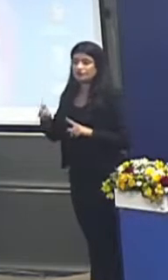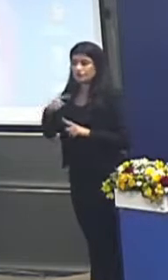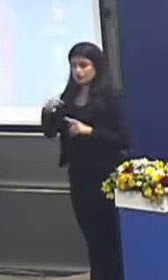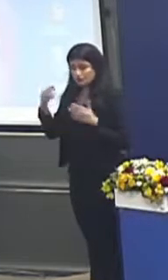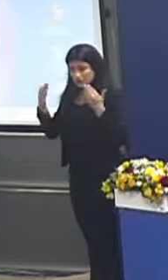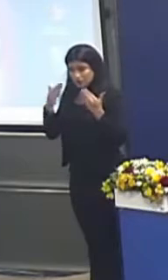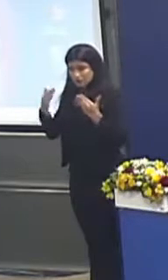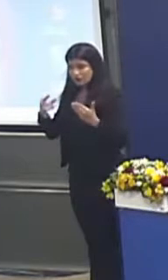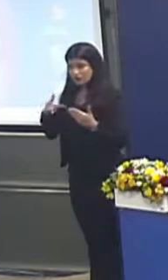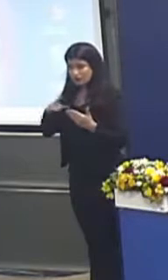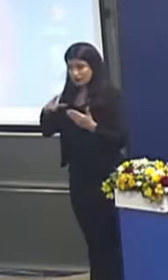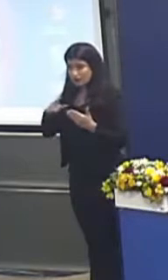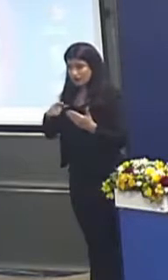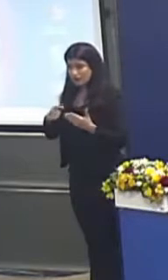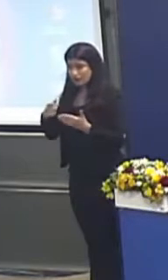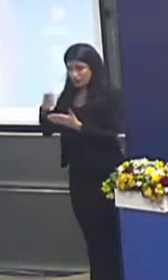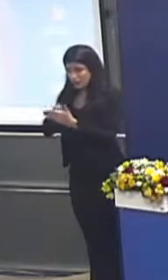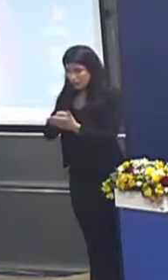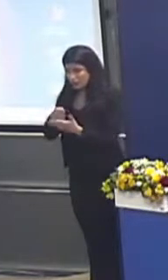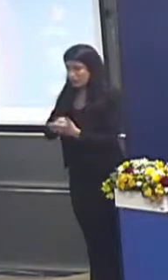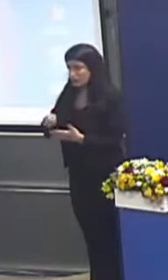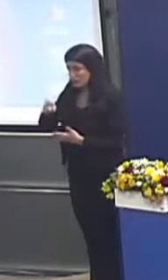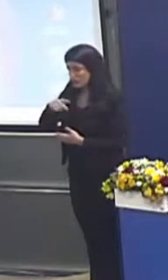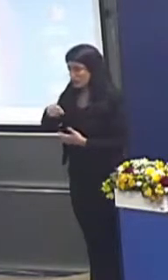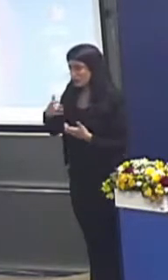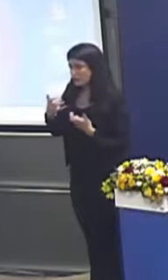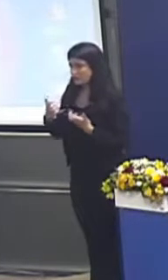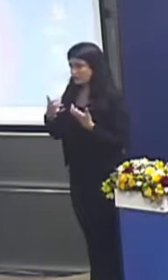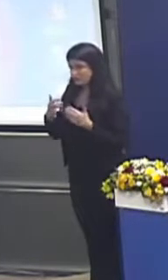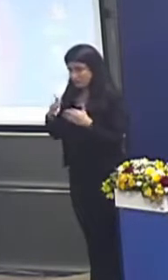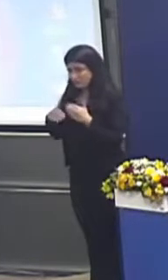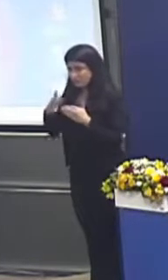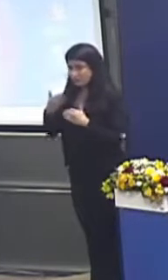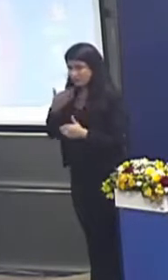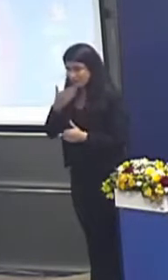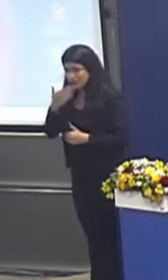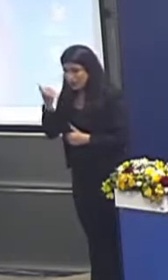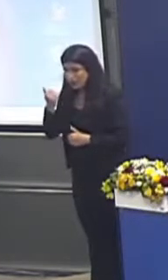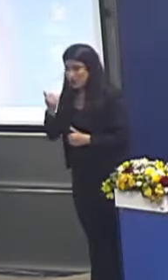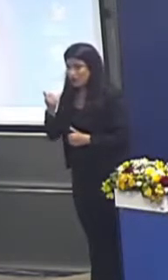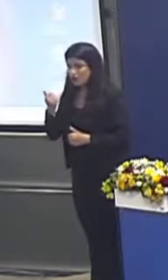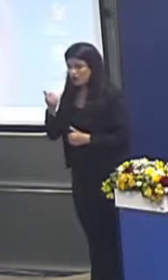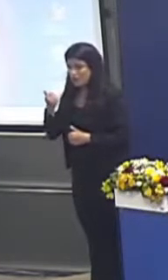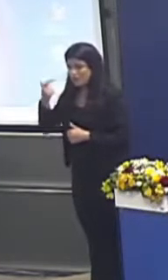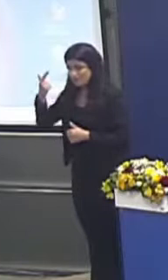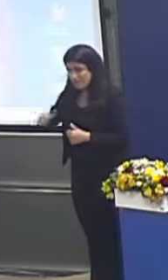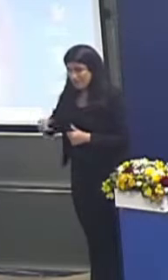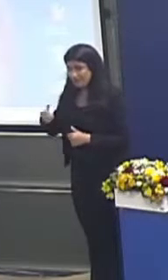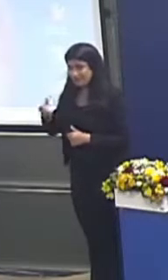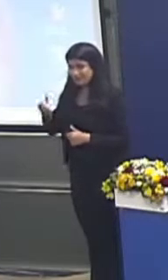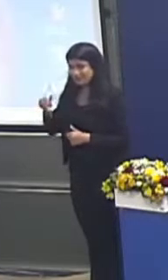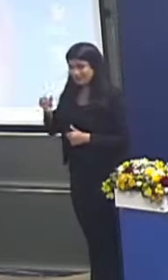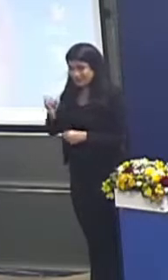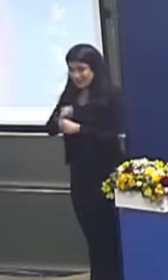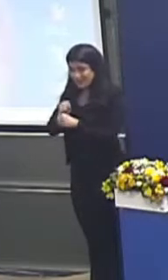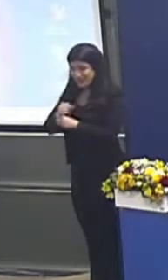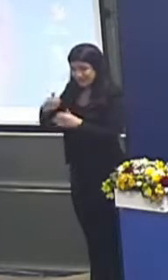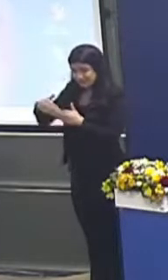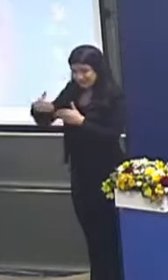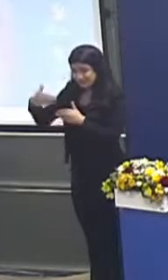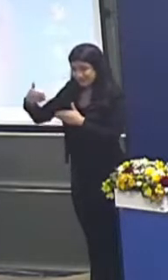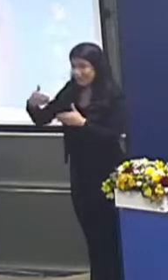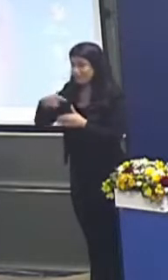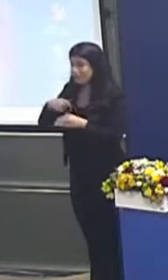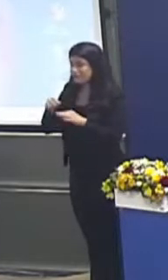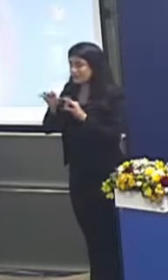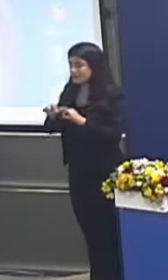nós defendemos e a psicologia que nós vamos construir para os próximos 60 anos, eu tenho certeza disso quando